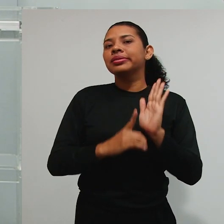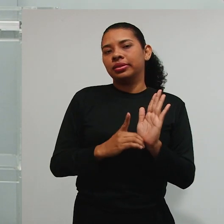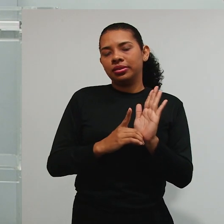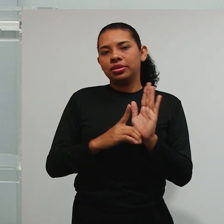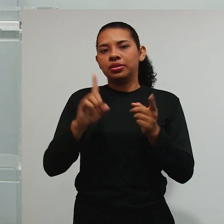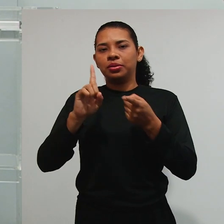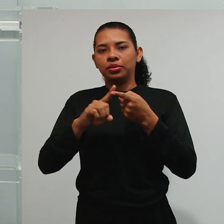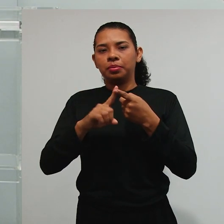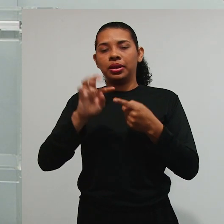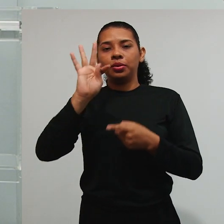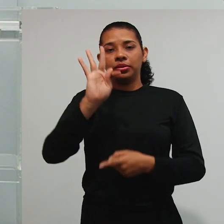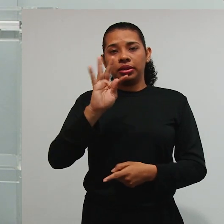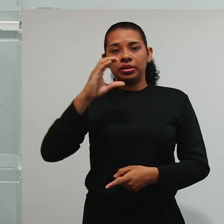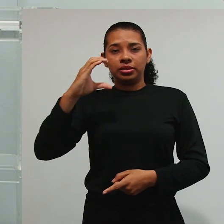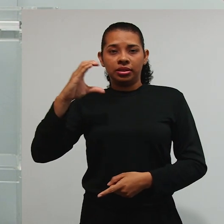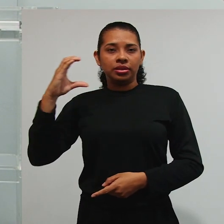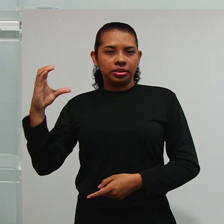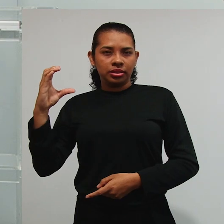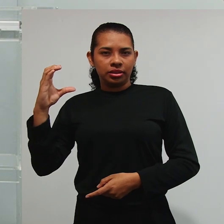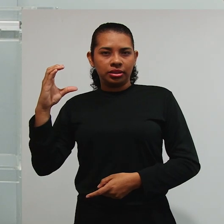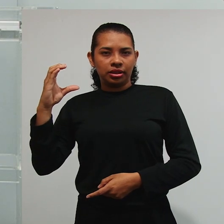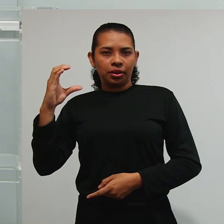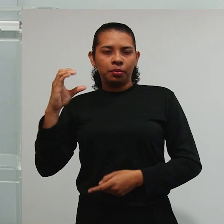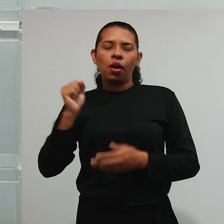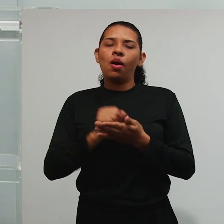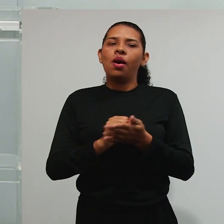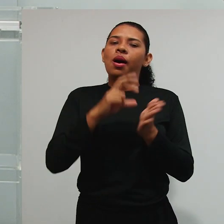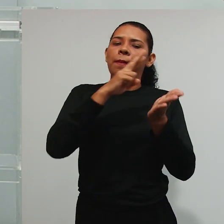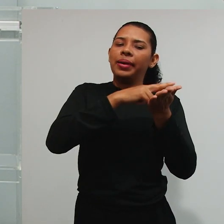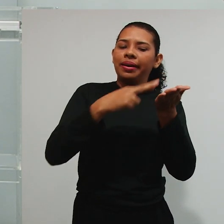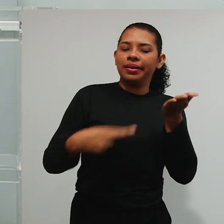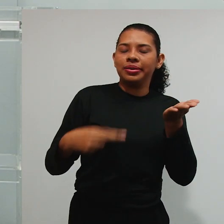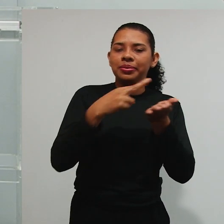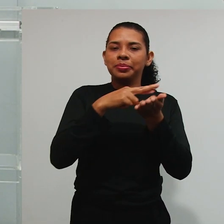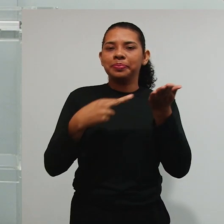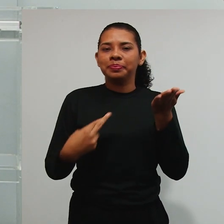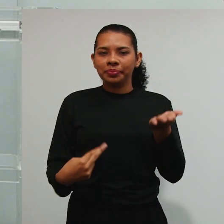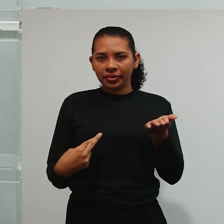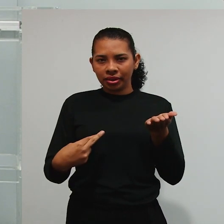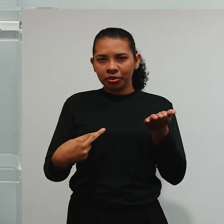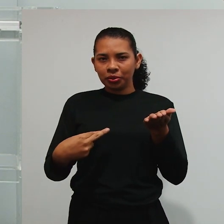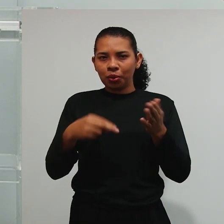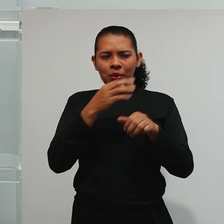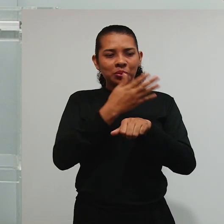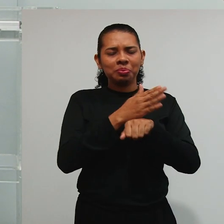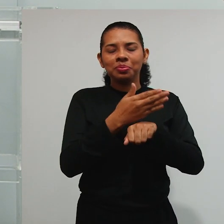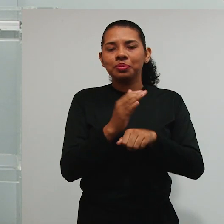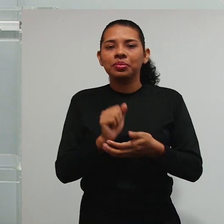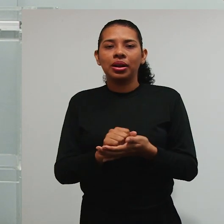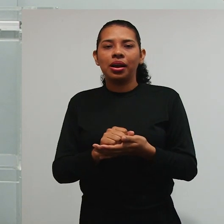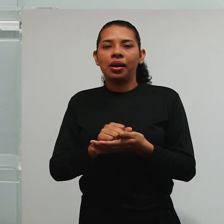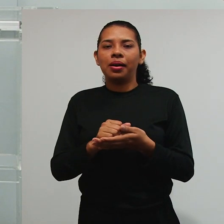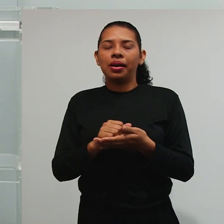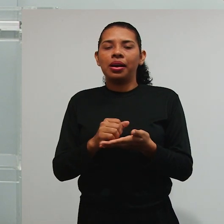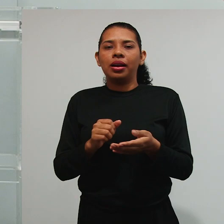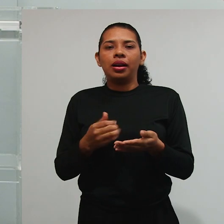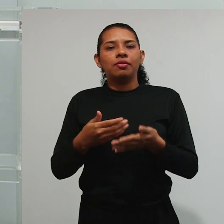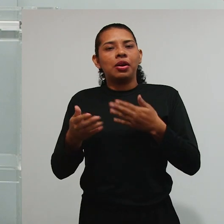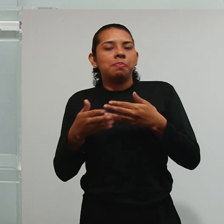ser trabalhos de conclusão de curso, relatos de experiência, relatórios de estágio. Vai depender